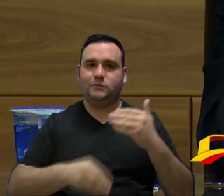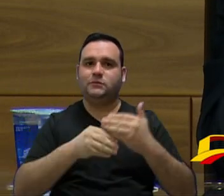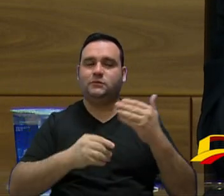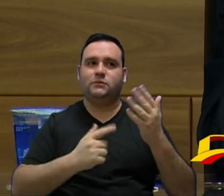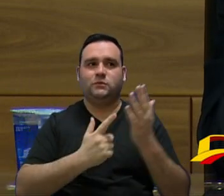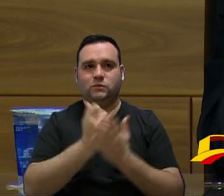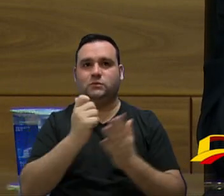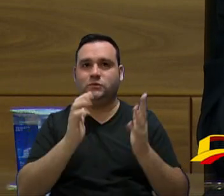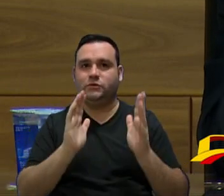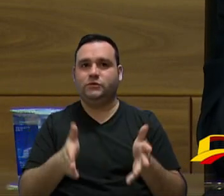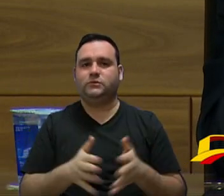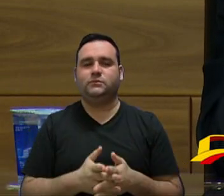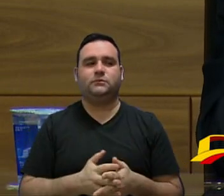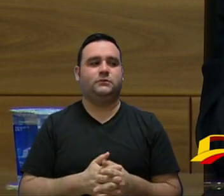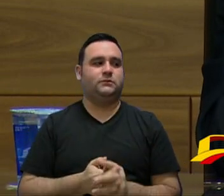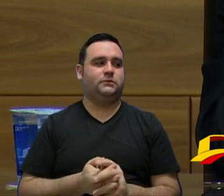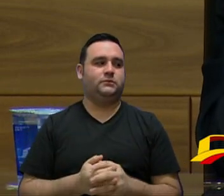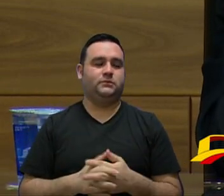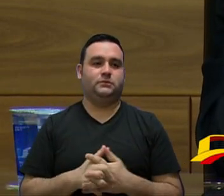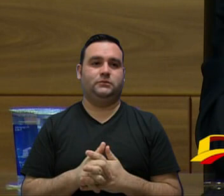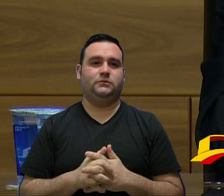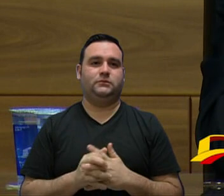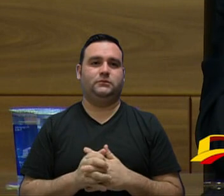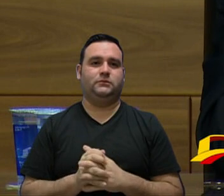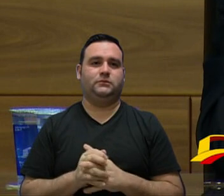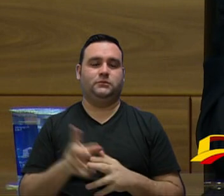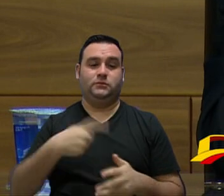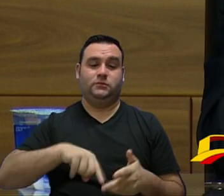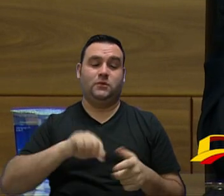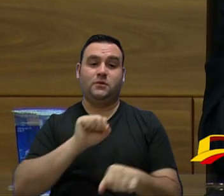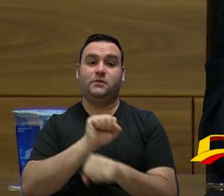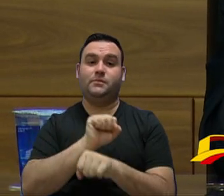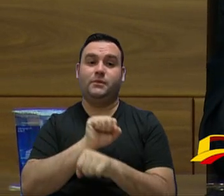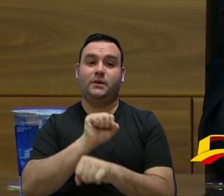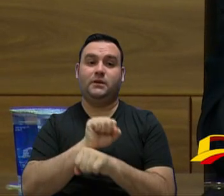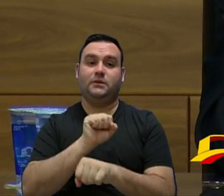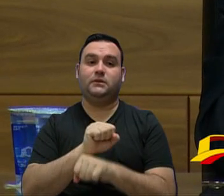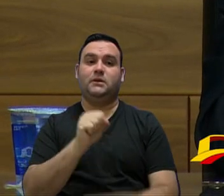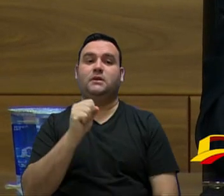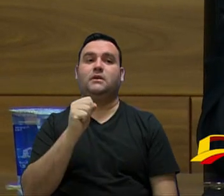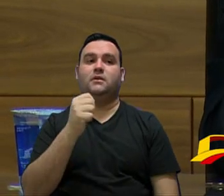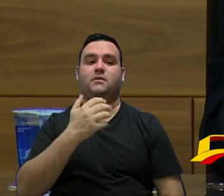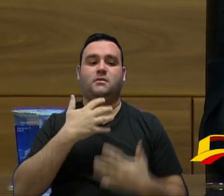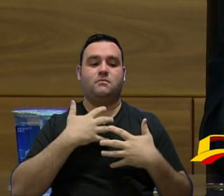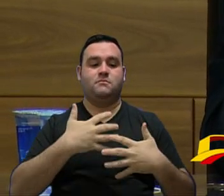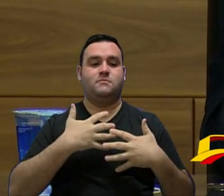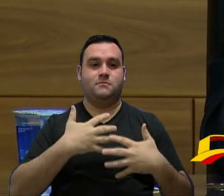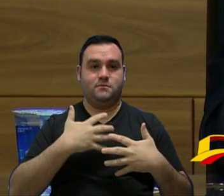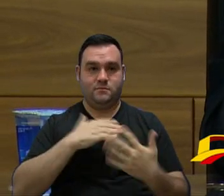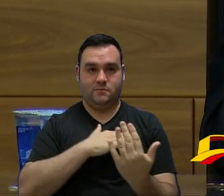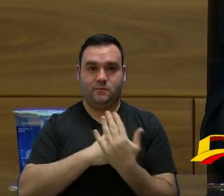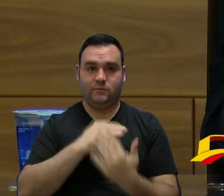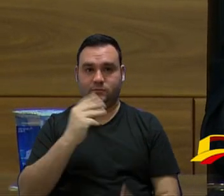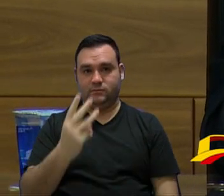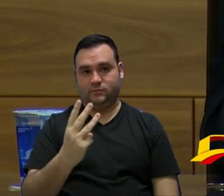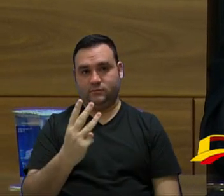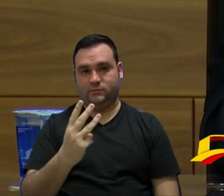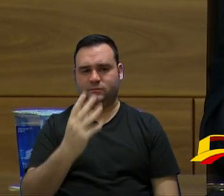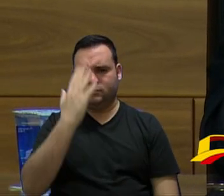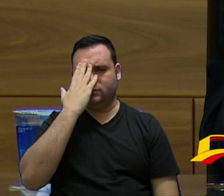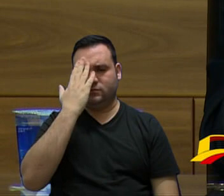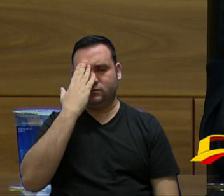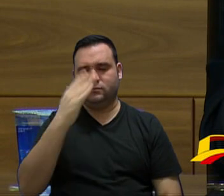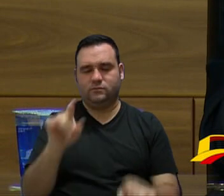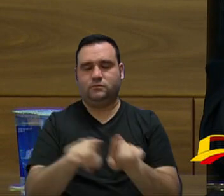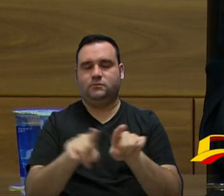adquirindo já é estamos no aguardo de mais três respiradores a senhora